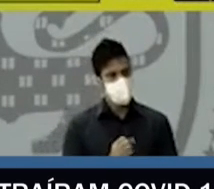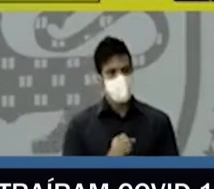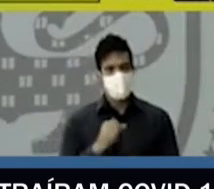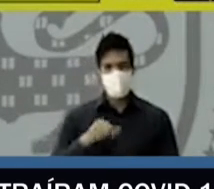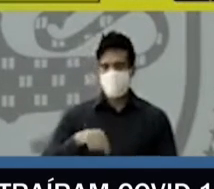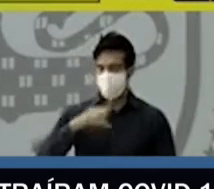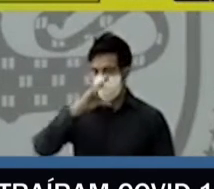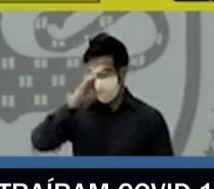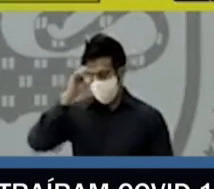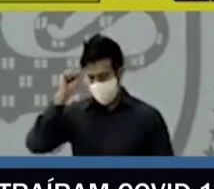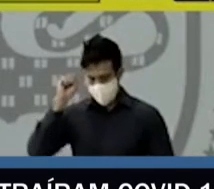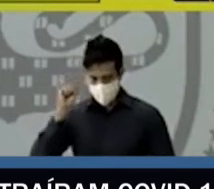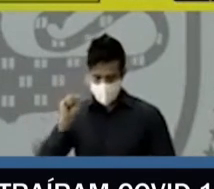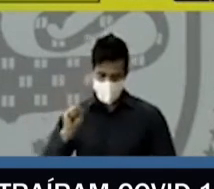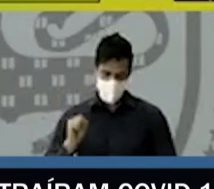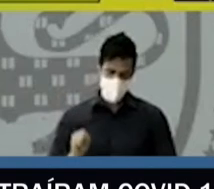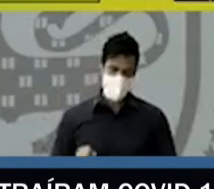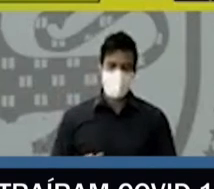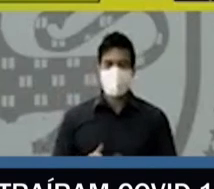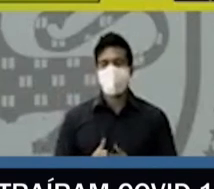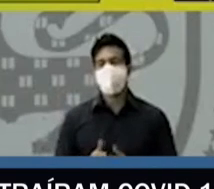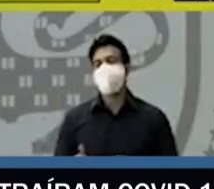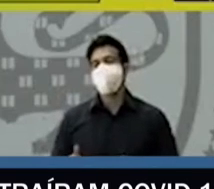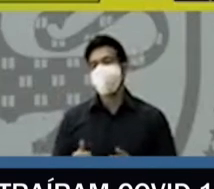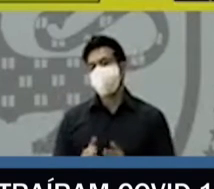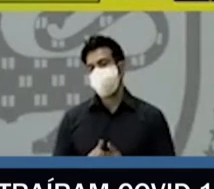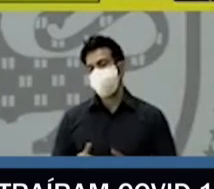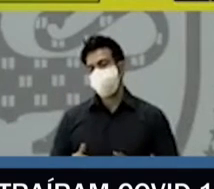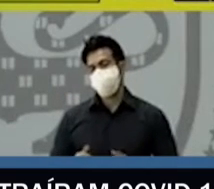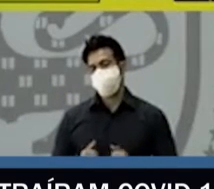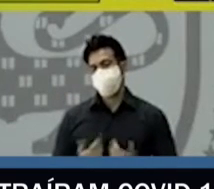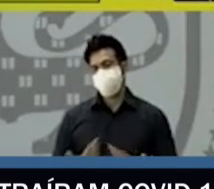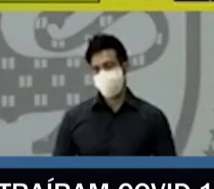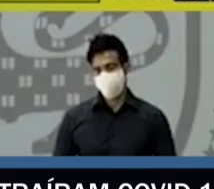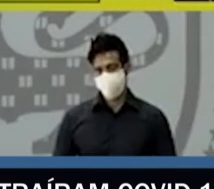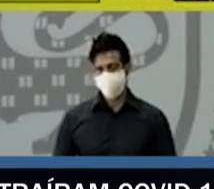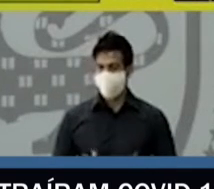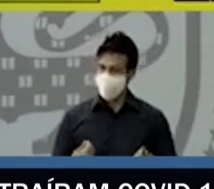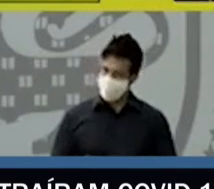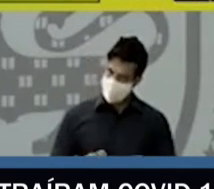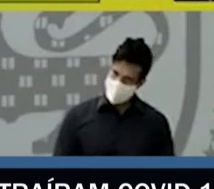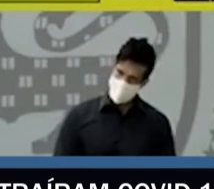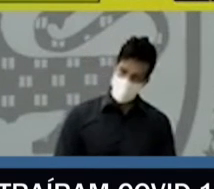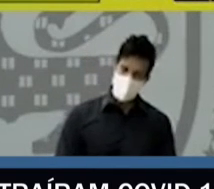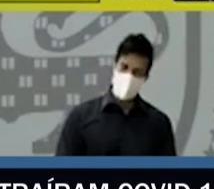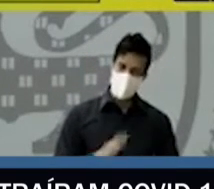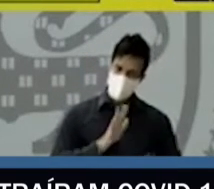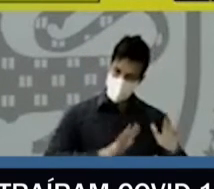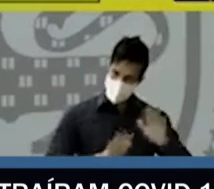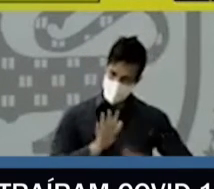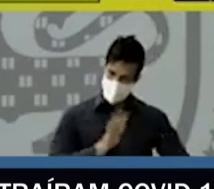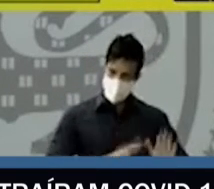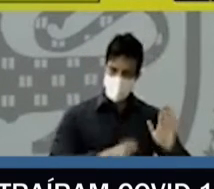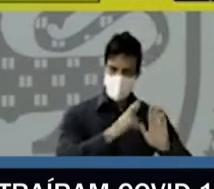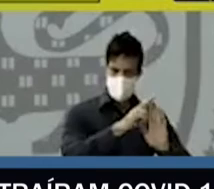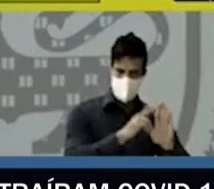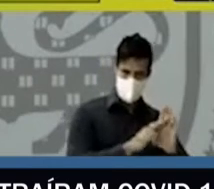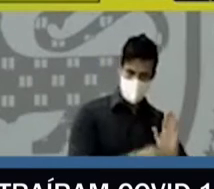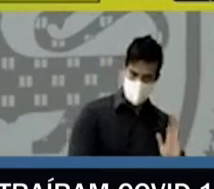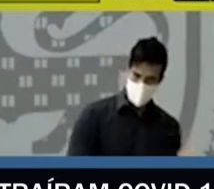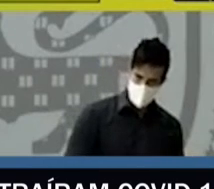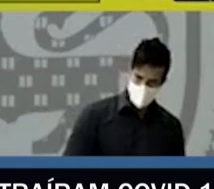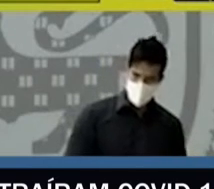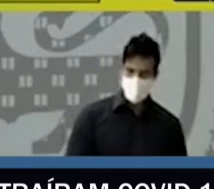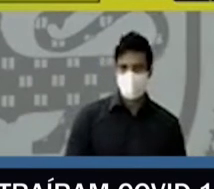2.565 óbitos. Então, o nosso apelo, nossa bênção de resignação a todas essas famílias que planteiam